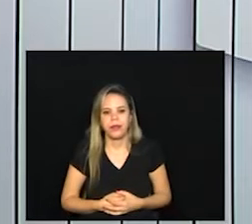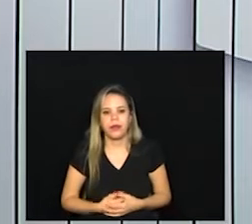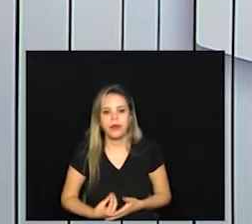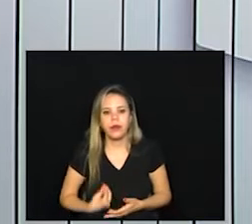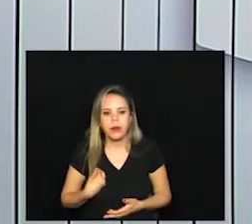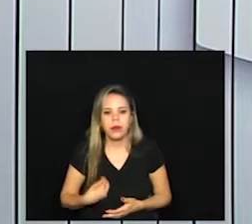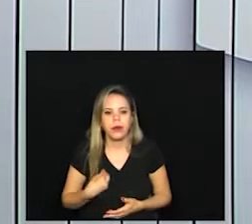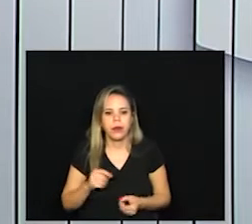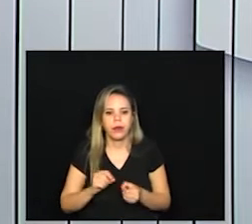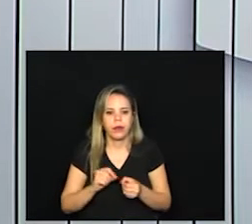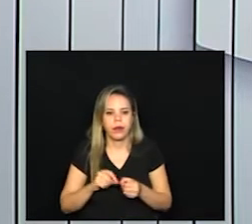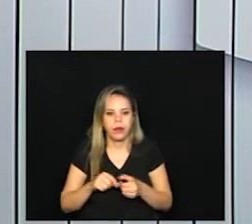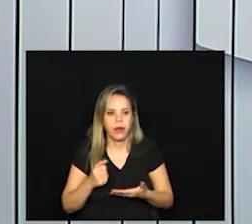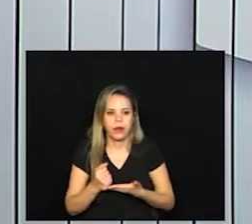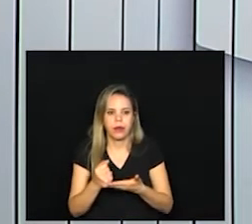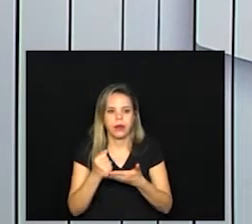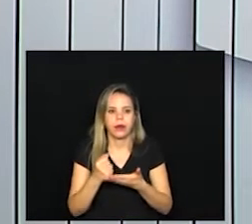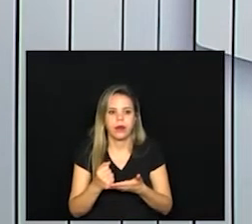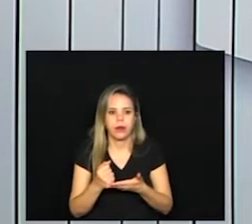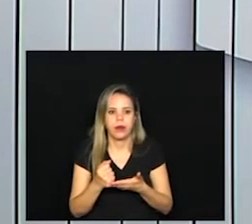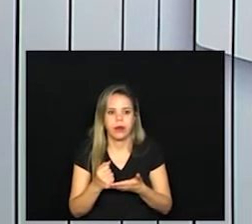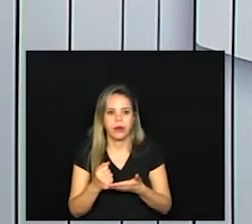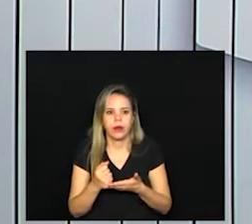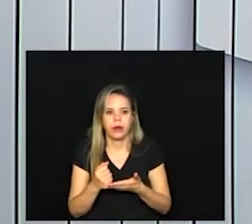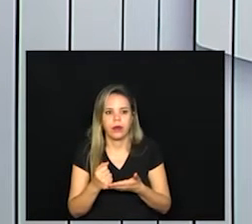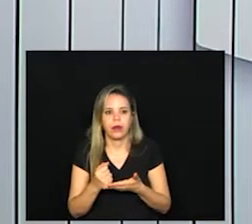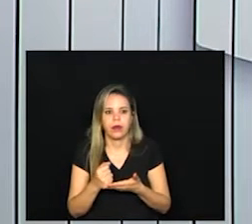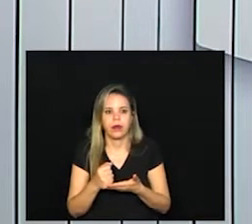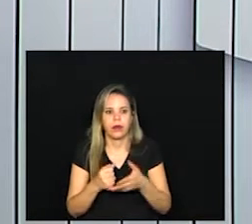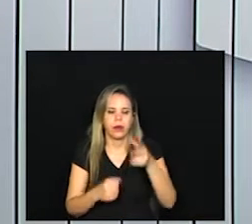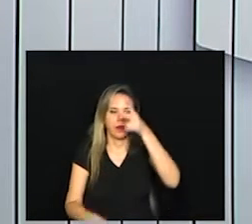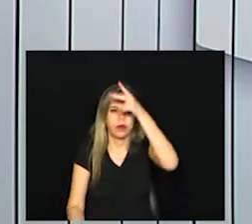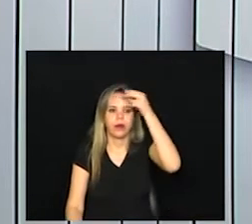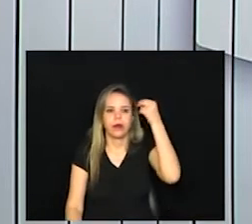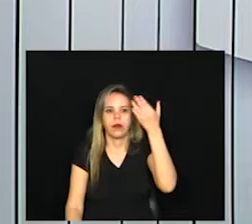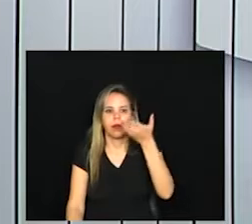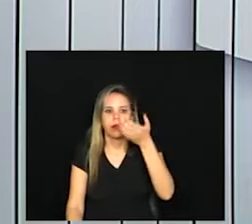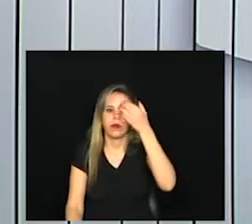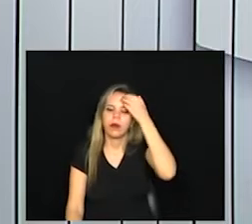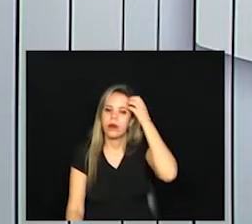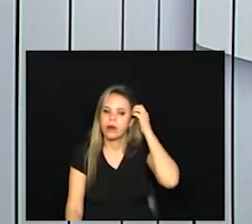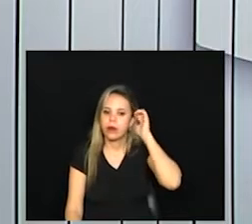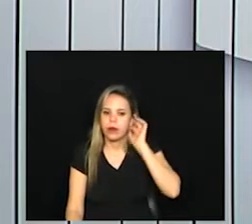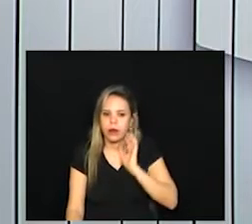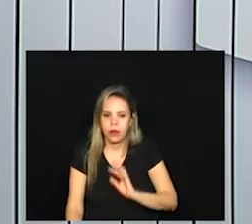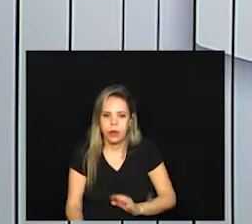estão sendo realizadas pelo Executivo.